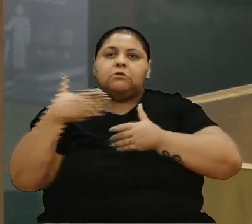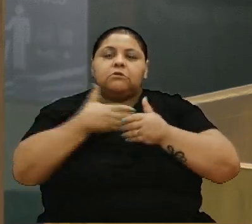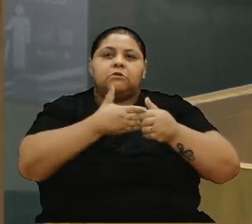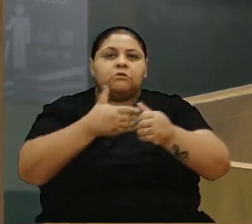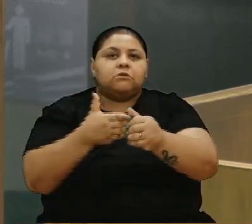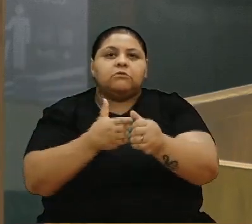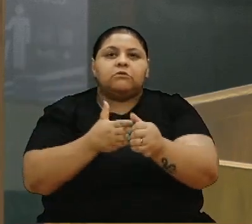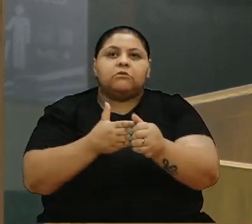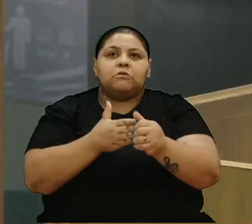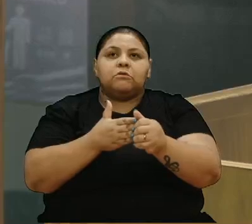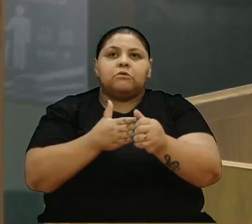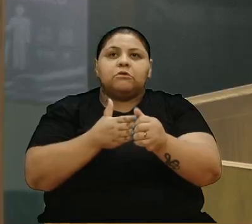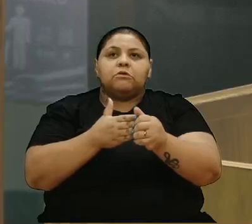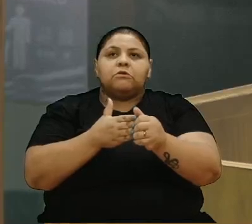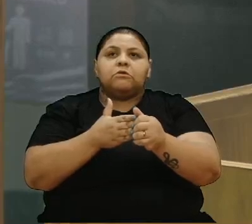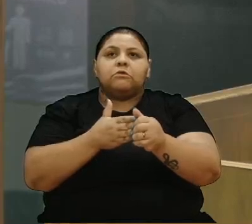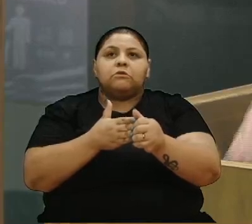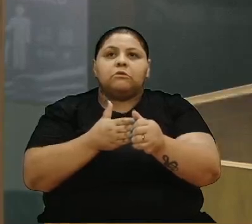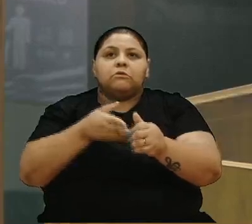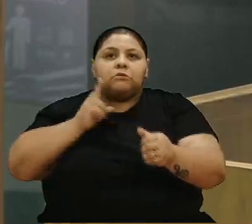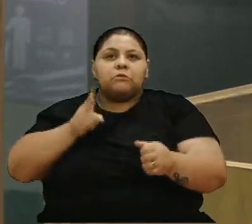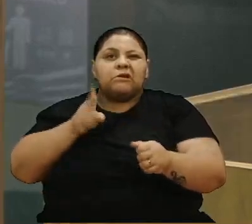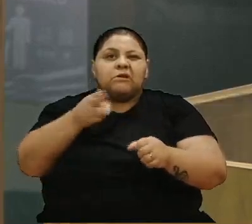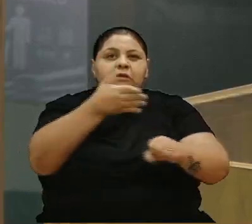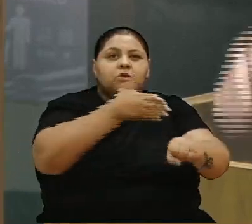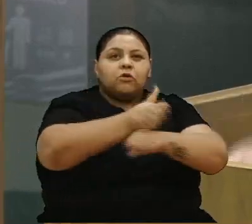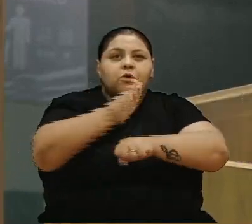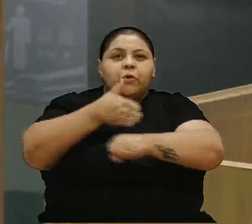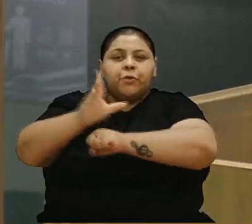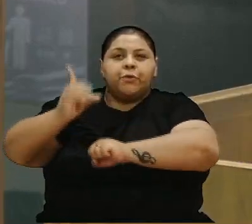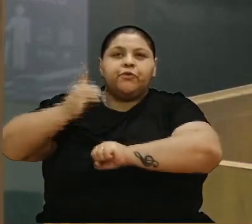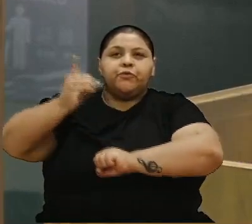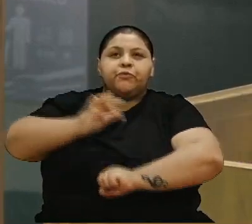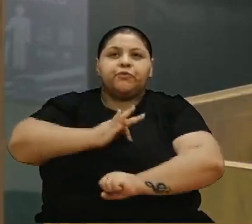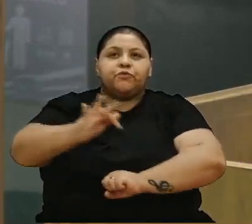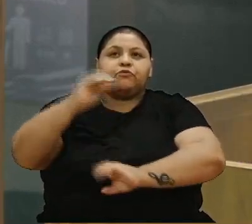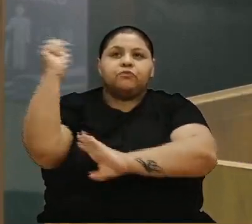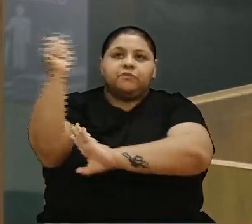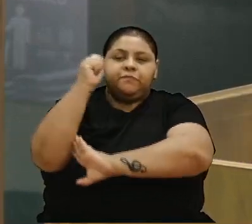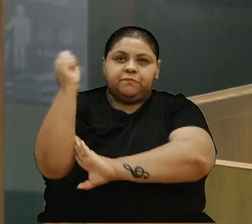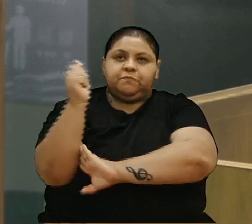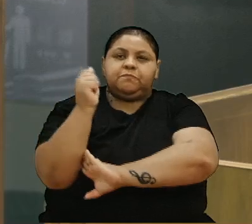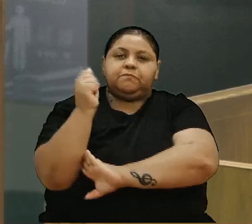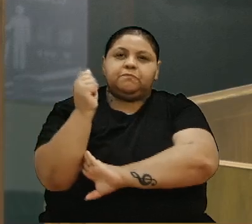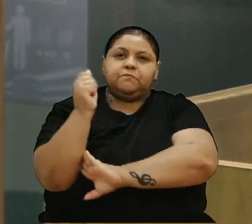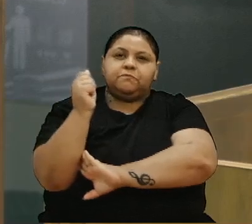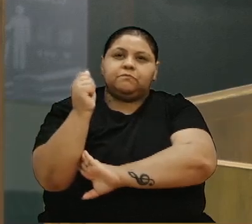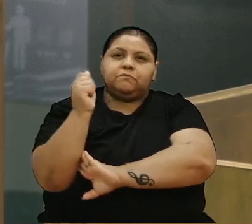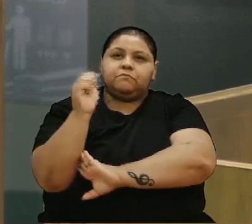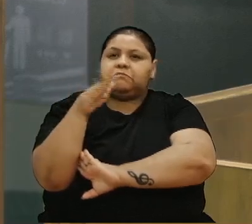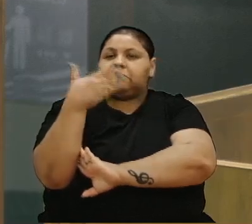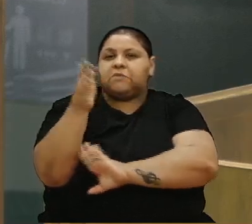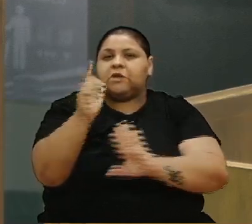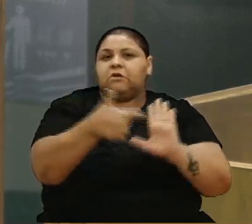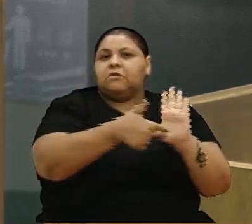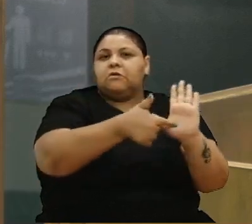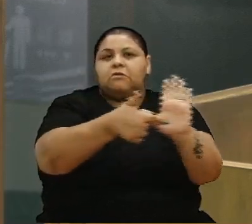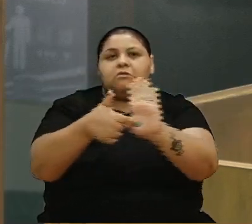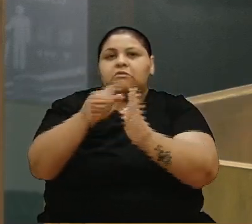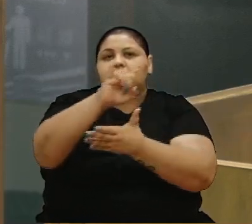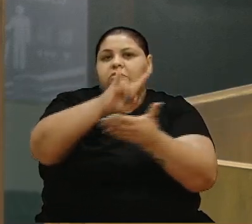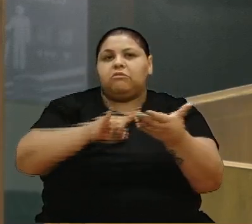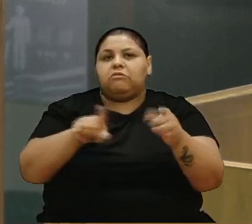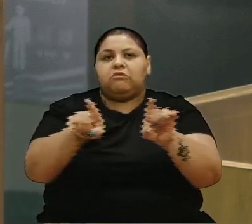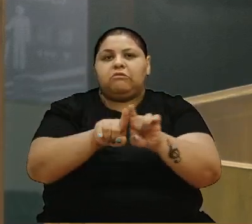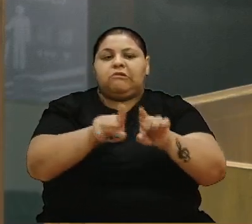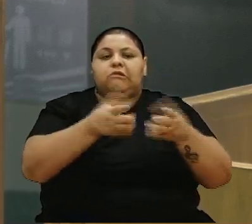de cima essa participação dos deputados federais do Rio Grande do Sul. E aí vamos apresentar a moção aqui também